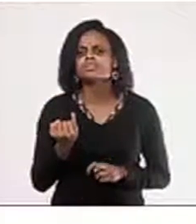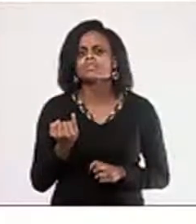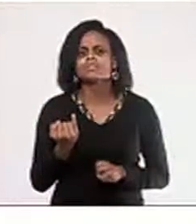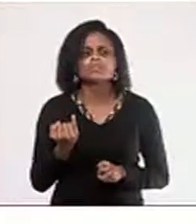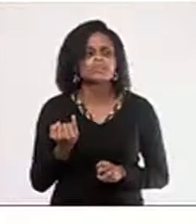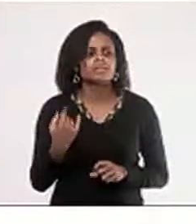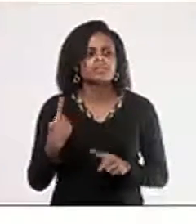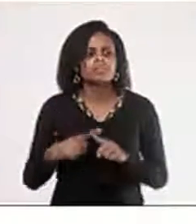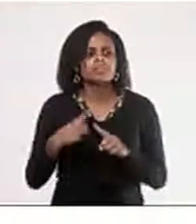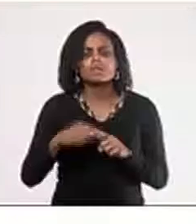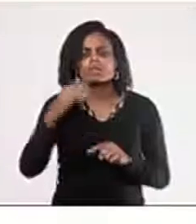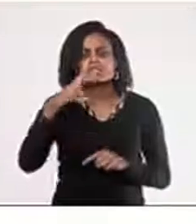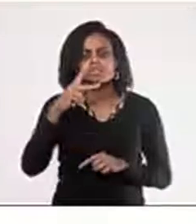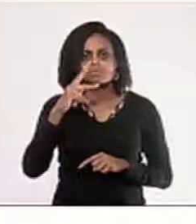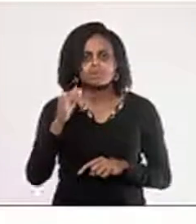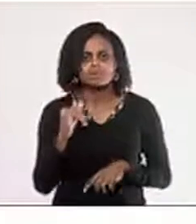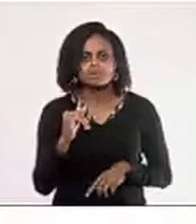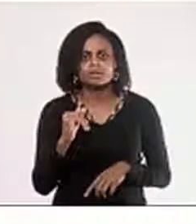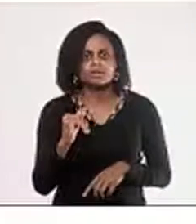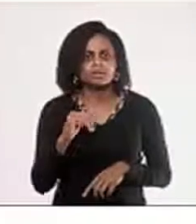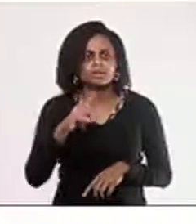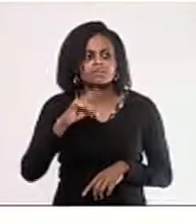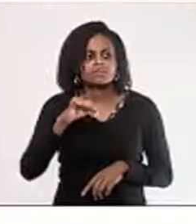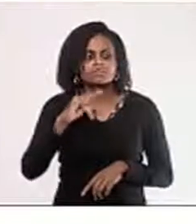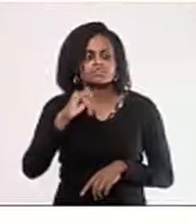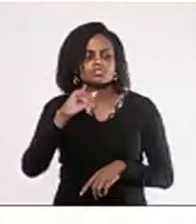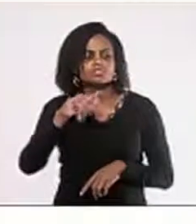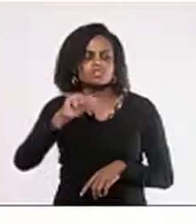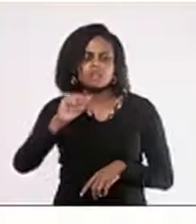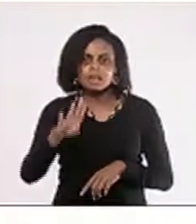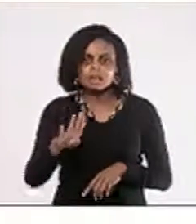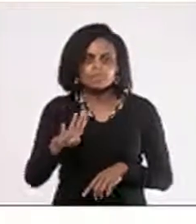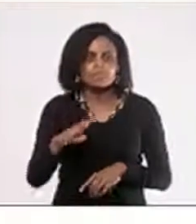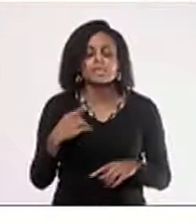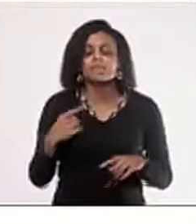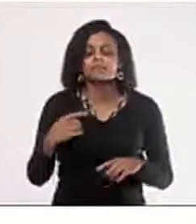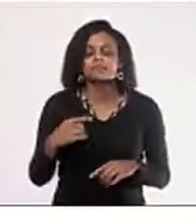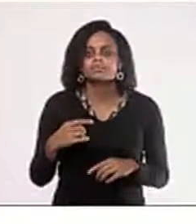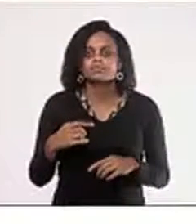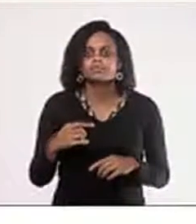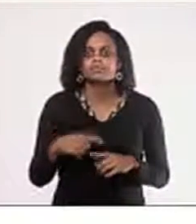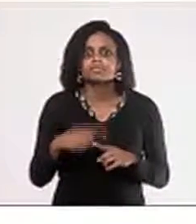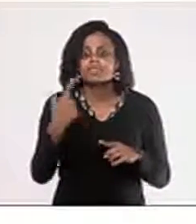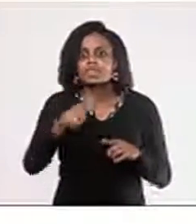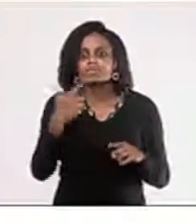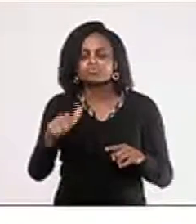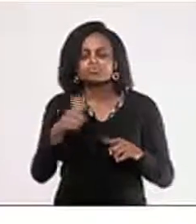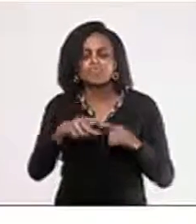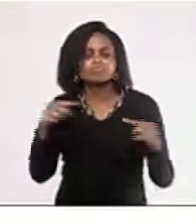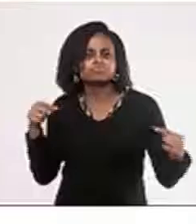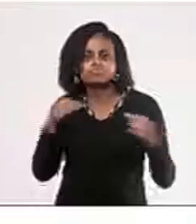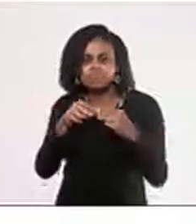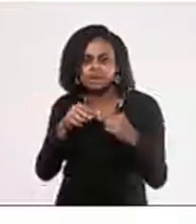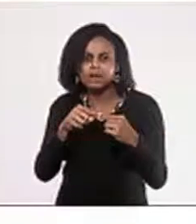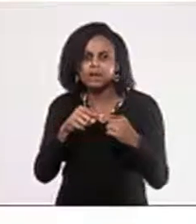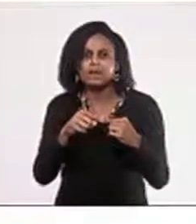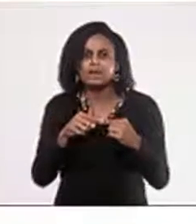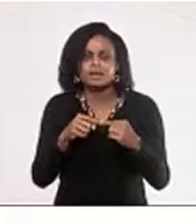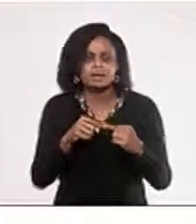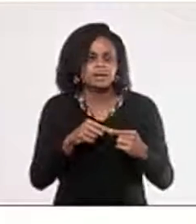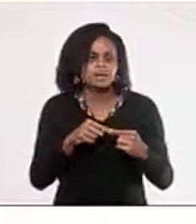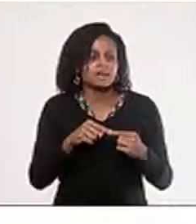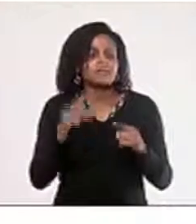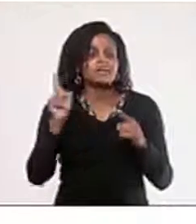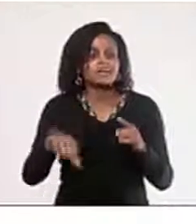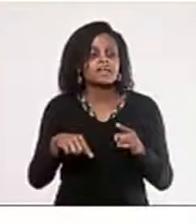Porque é uma CPI que não tem um objeto bem definido, é uma CPI